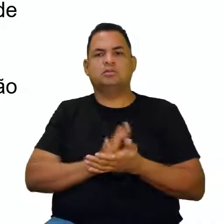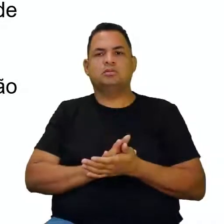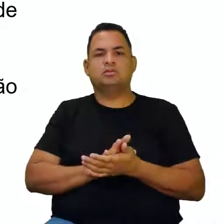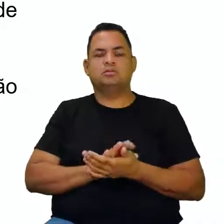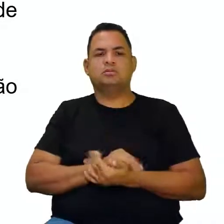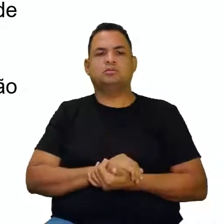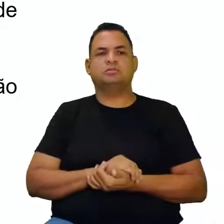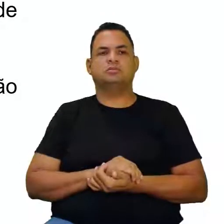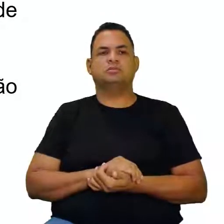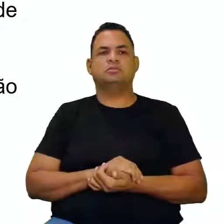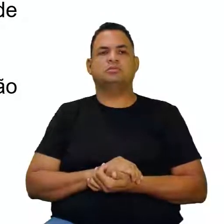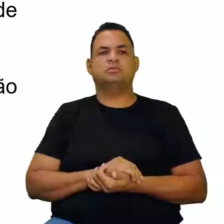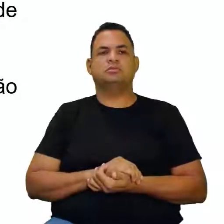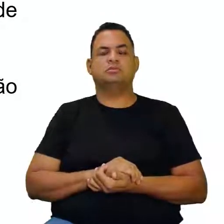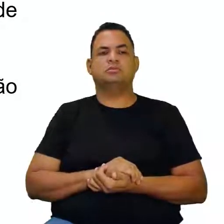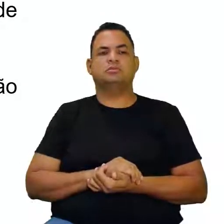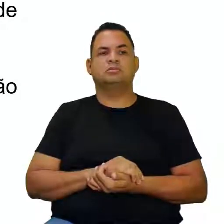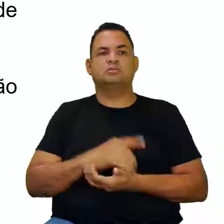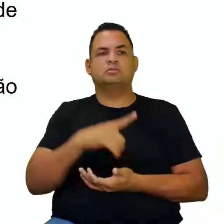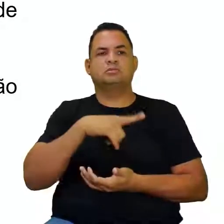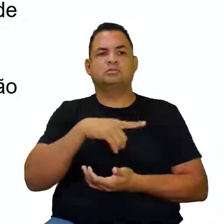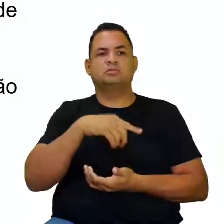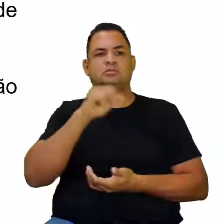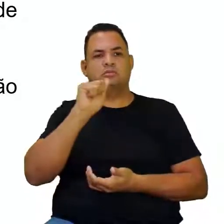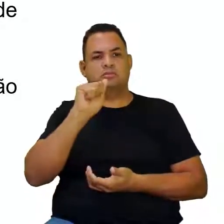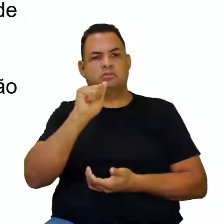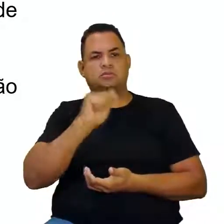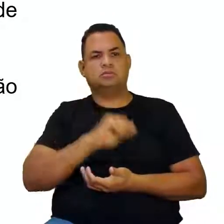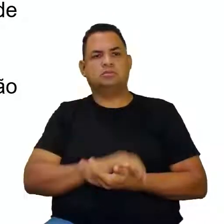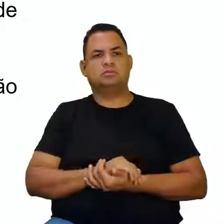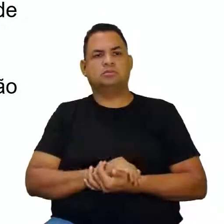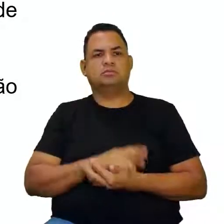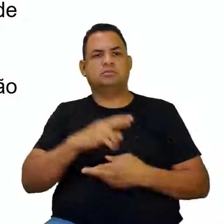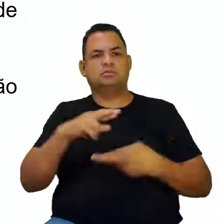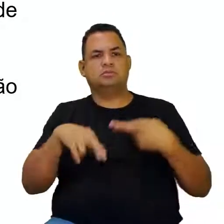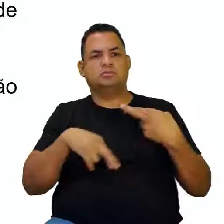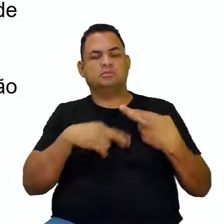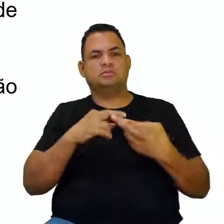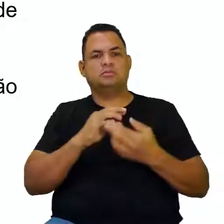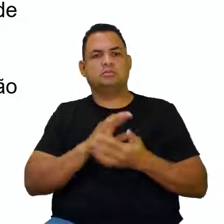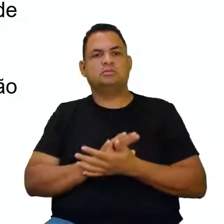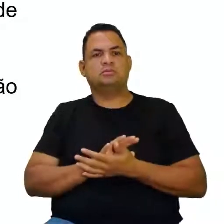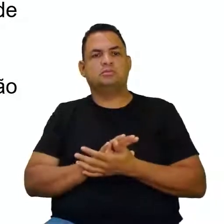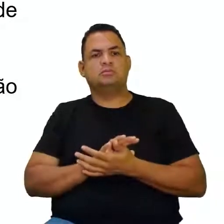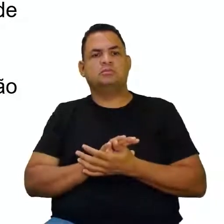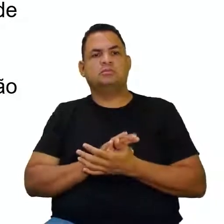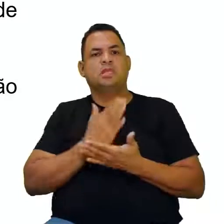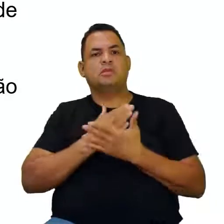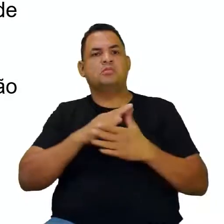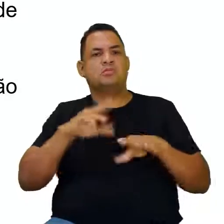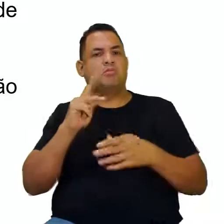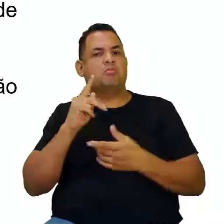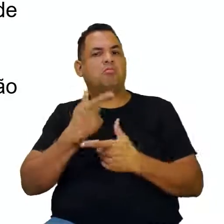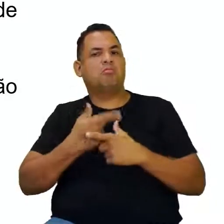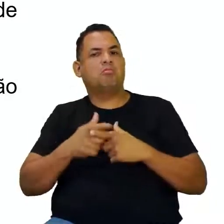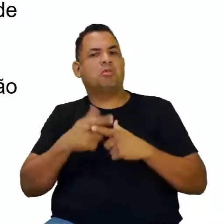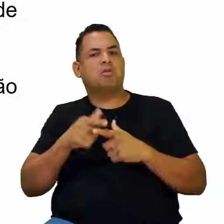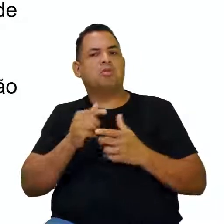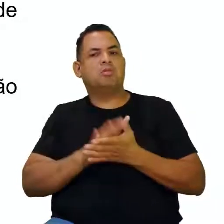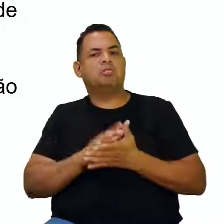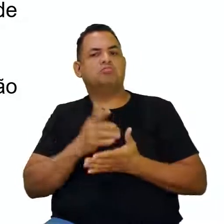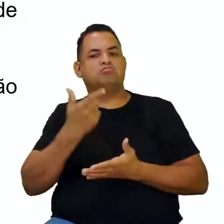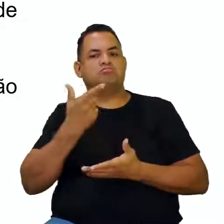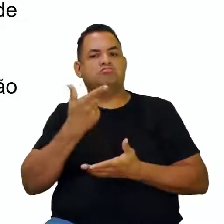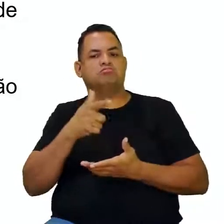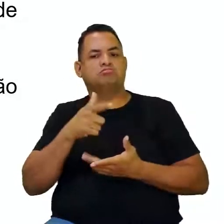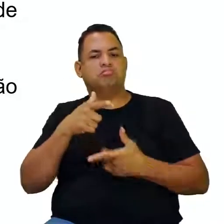já reciclado. E aí a gente tem lá, letra A reciclagem resolve o problema do desemprego